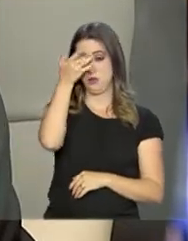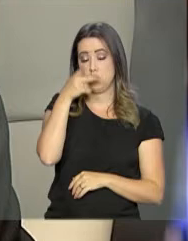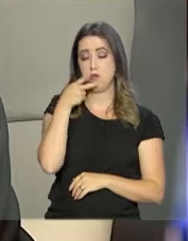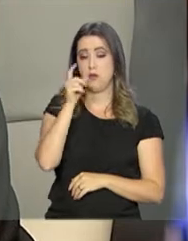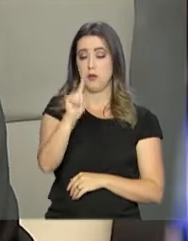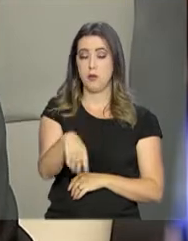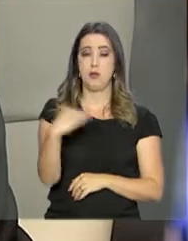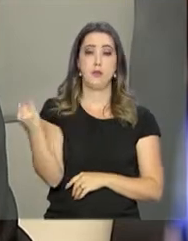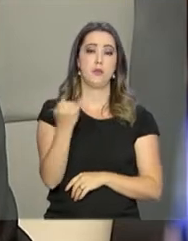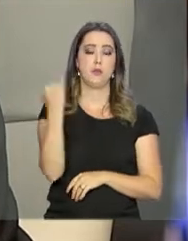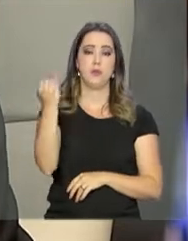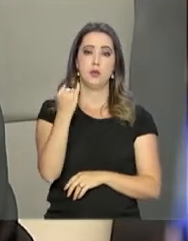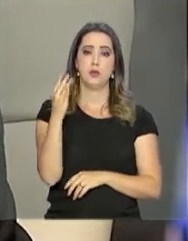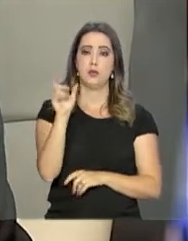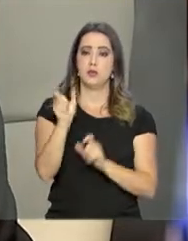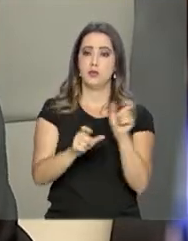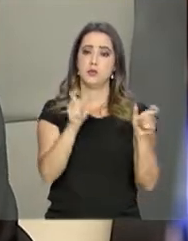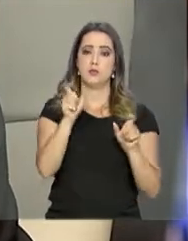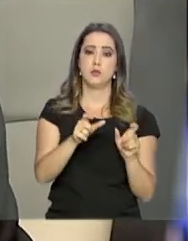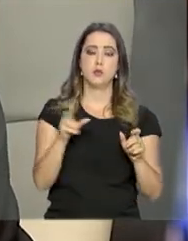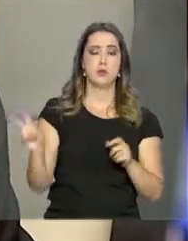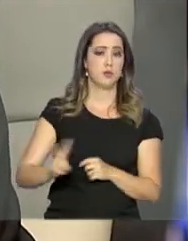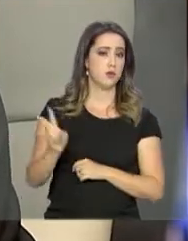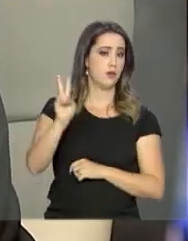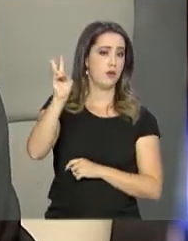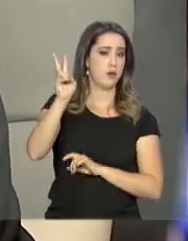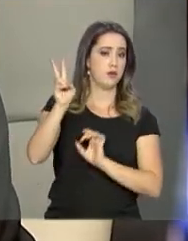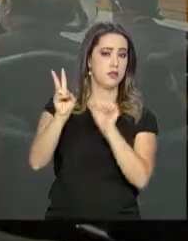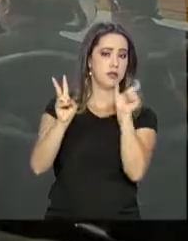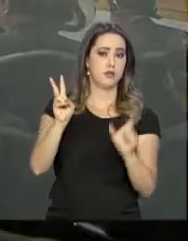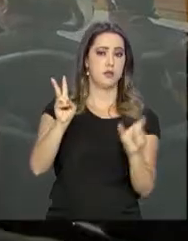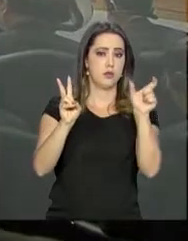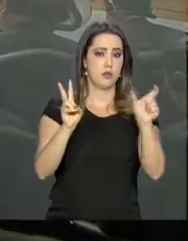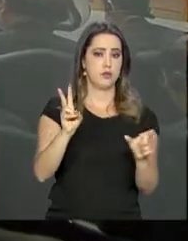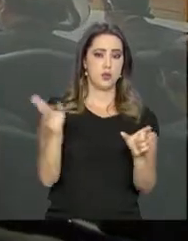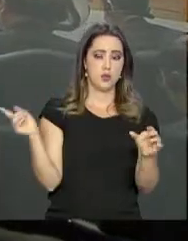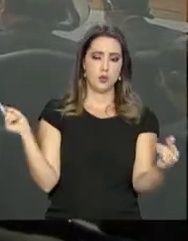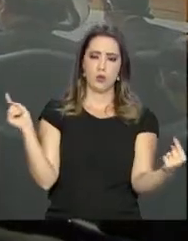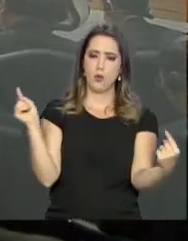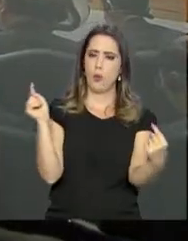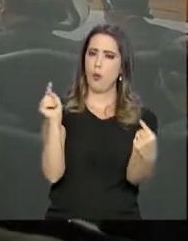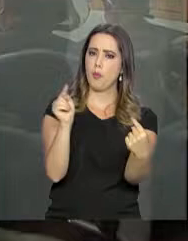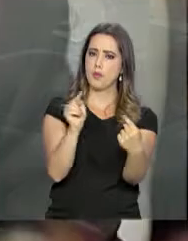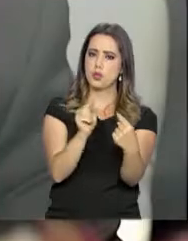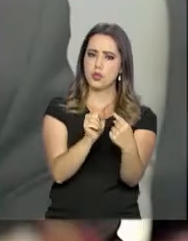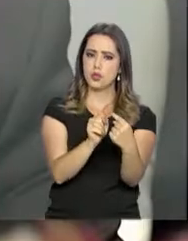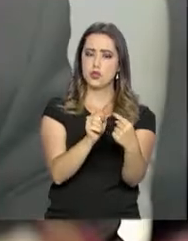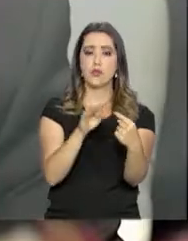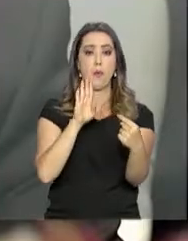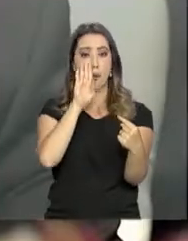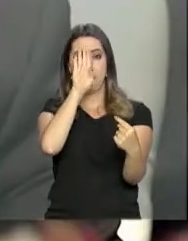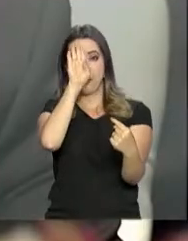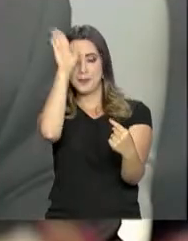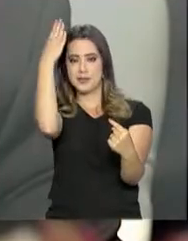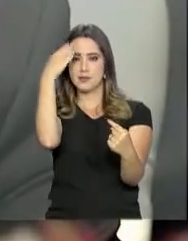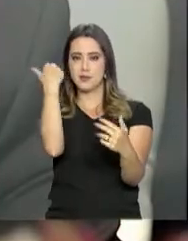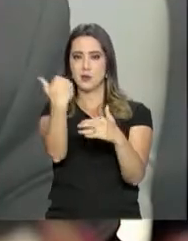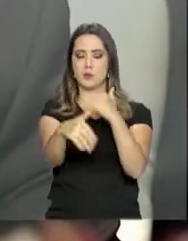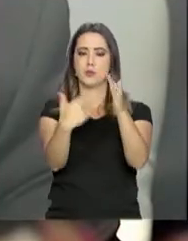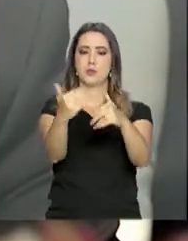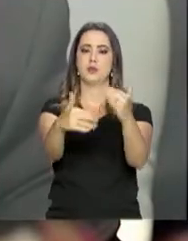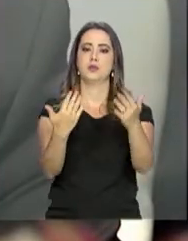importante colocar as pessoas e os valores humanos no centro do progresso. Já o presidente sul-africano, Cyril Ramaphosa, citou